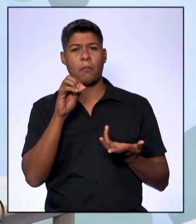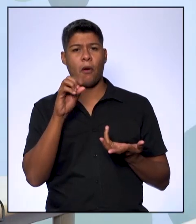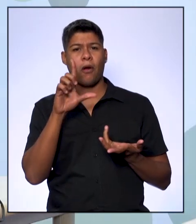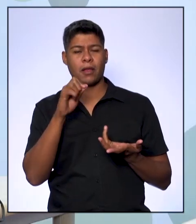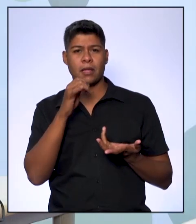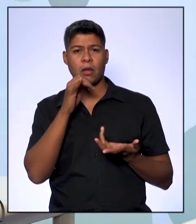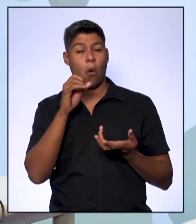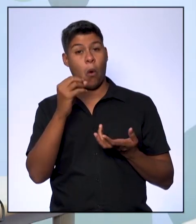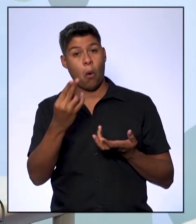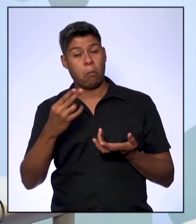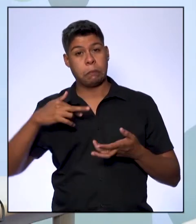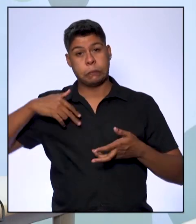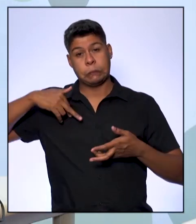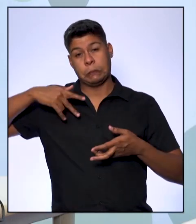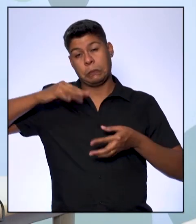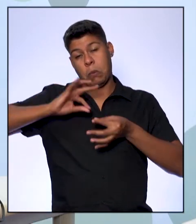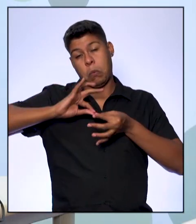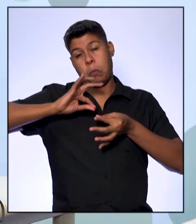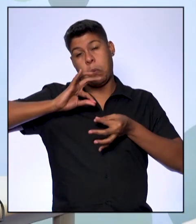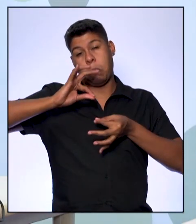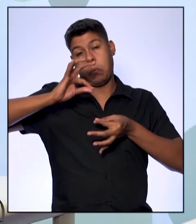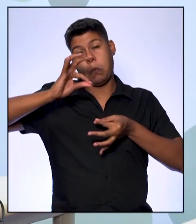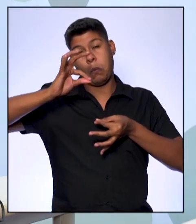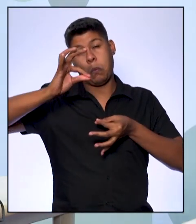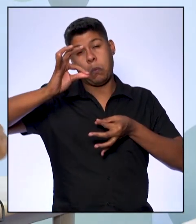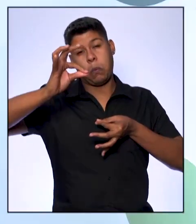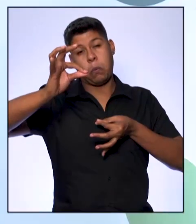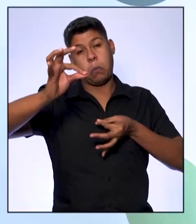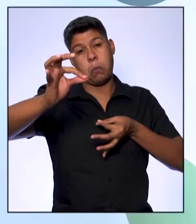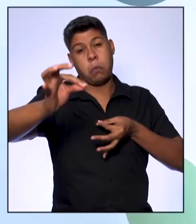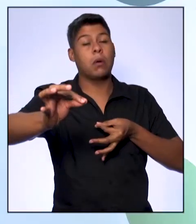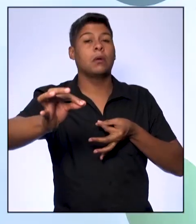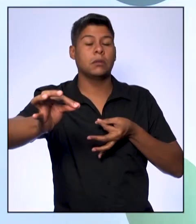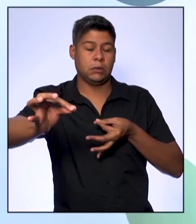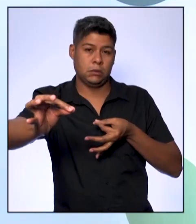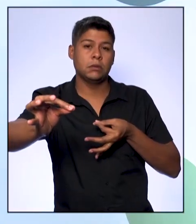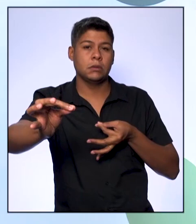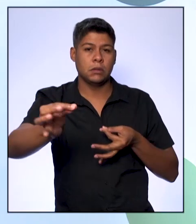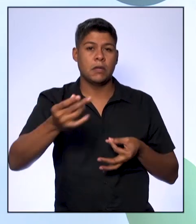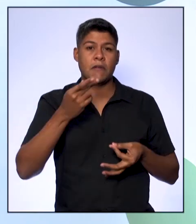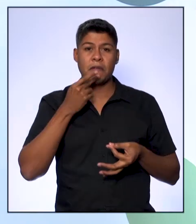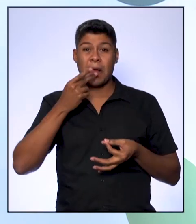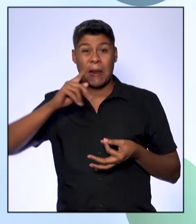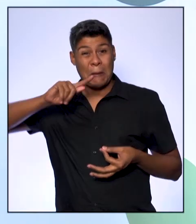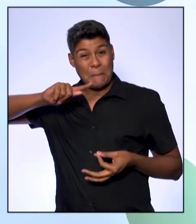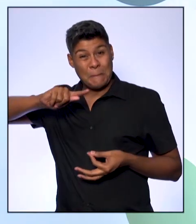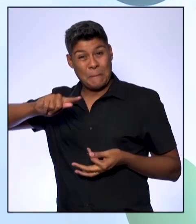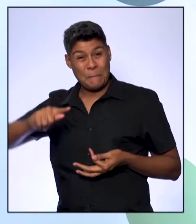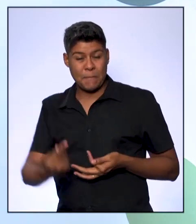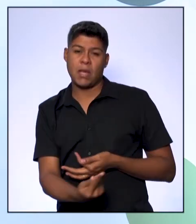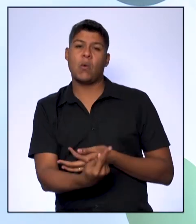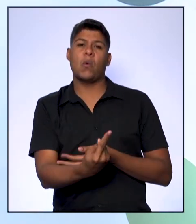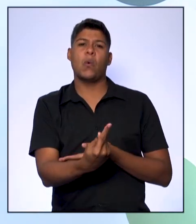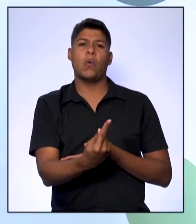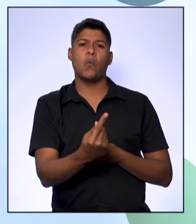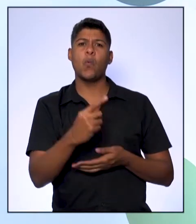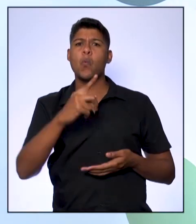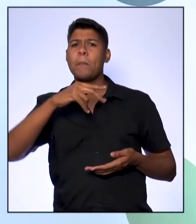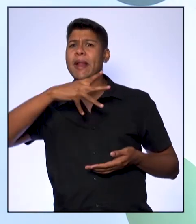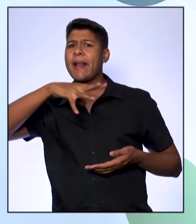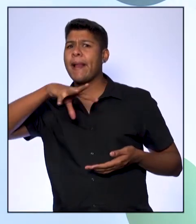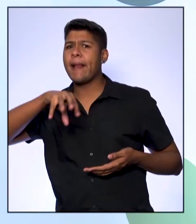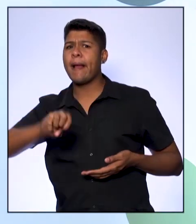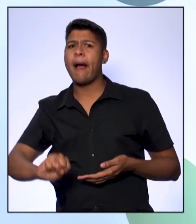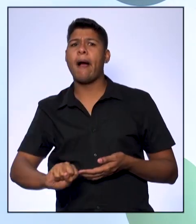só para vocês terem aí então há mais ou então somente quando fala já falei mais de mil vezes para você já falei um milhão